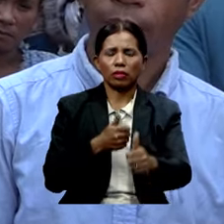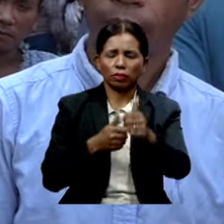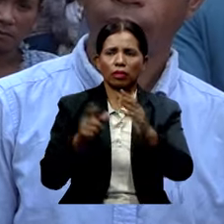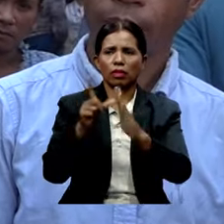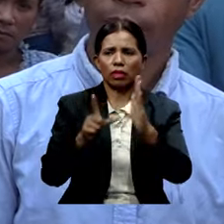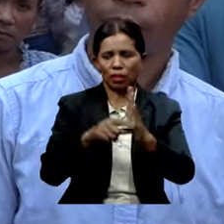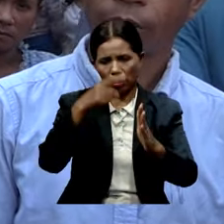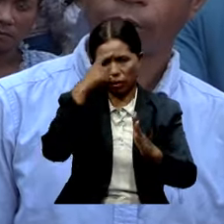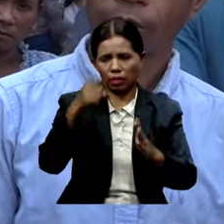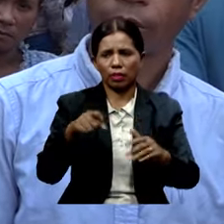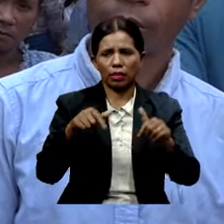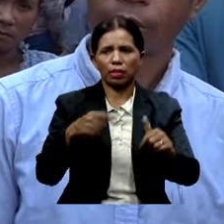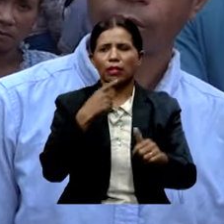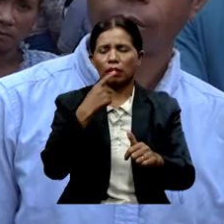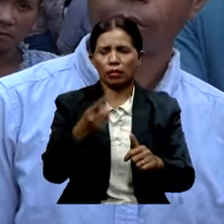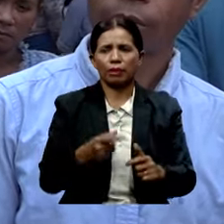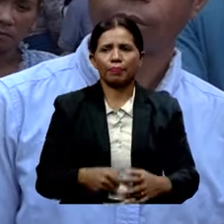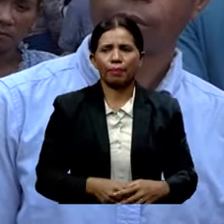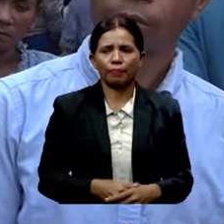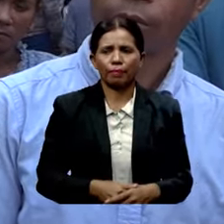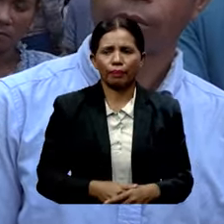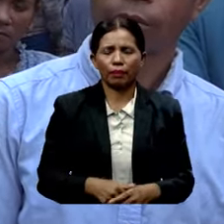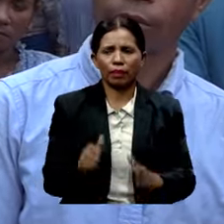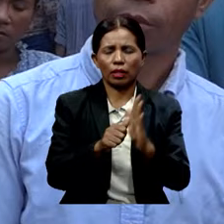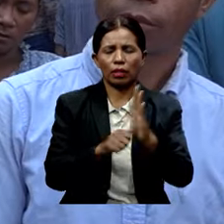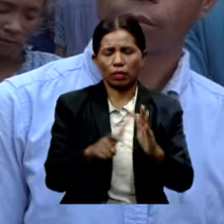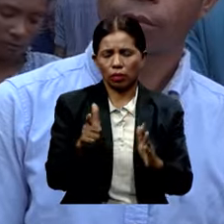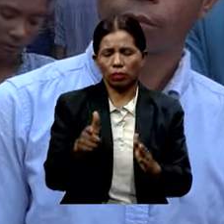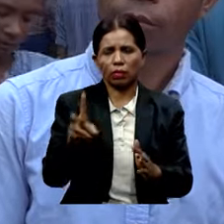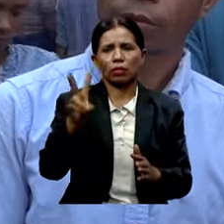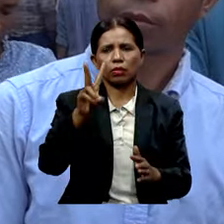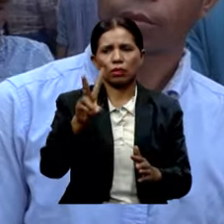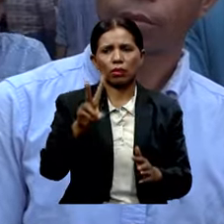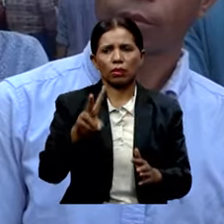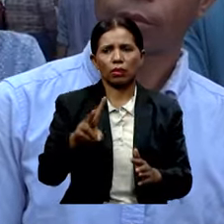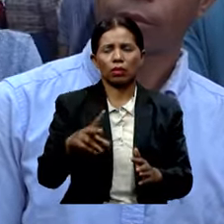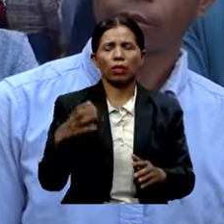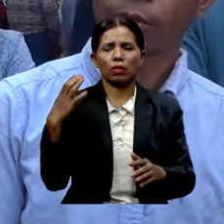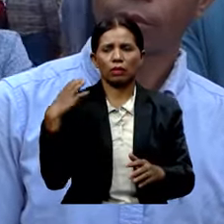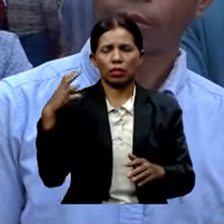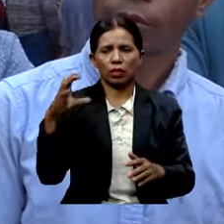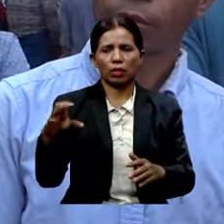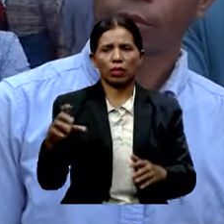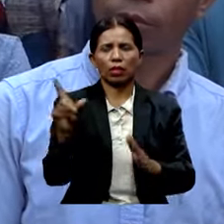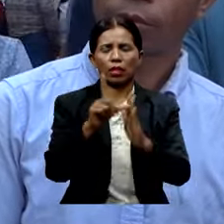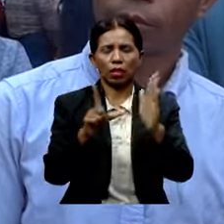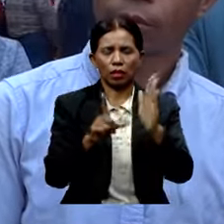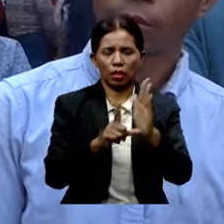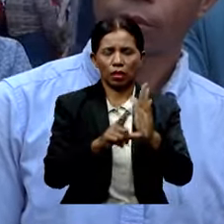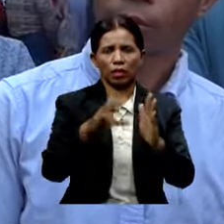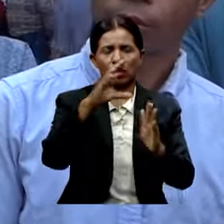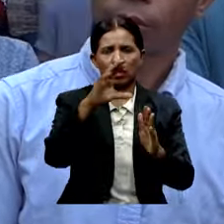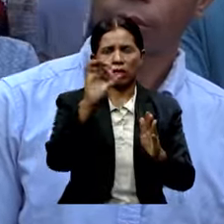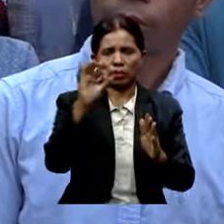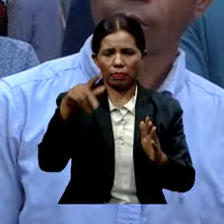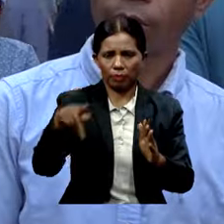Tama ne. E anemos até te katak artigo 22 ne competência ba lei comissão função pública